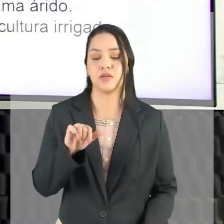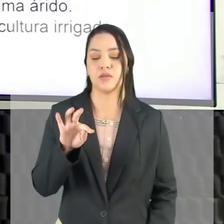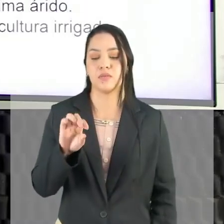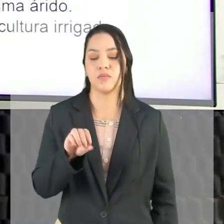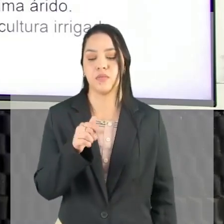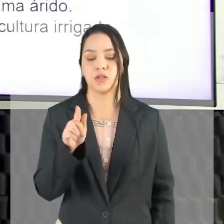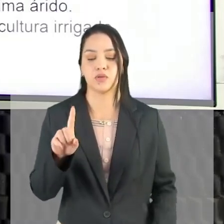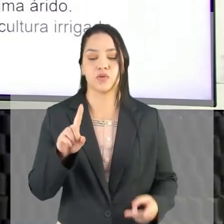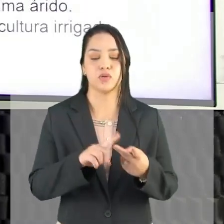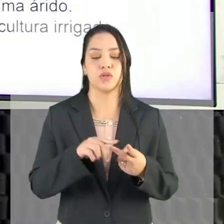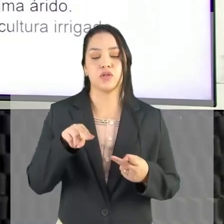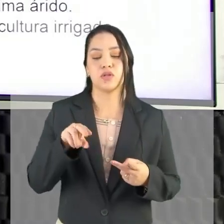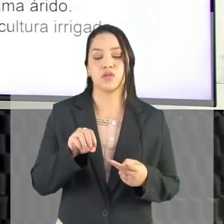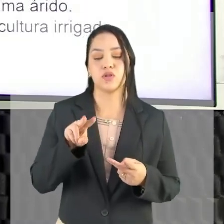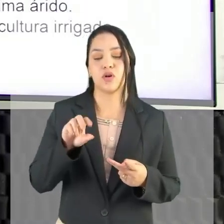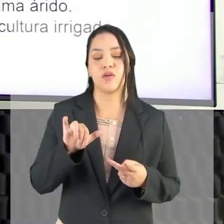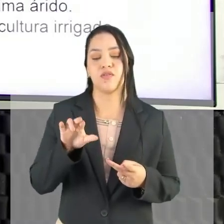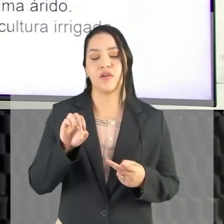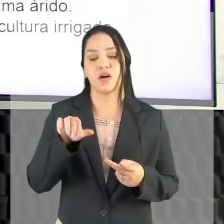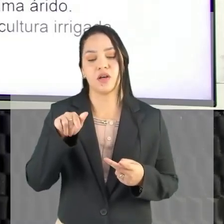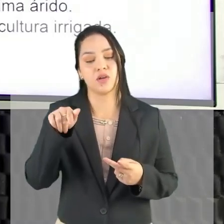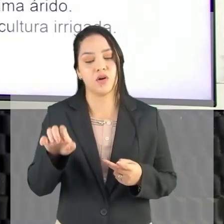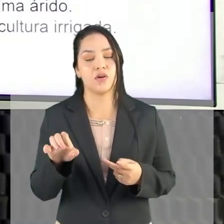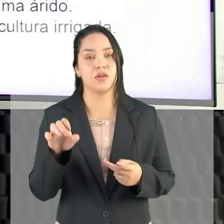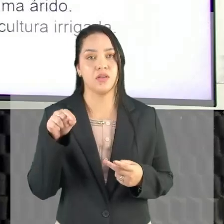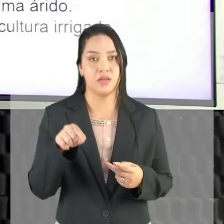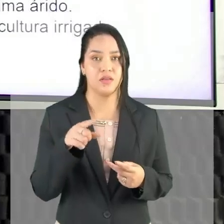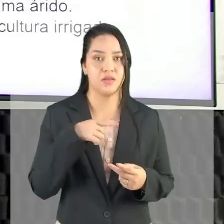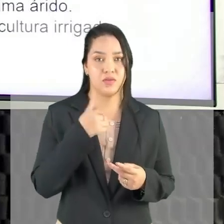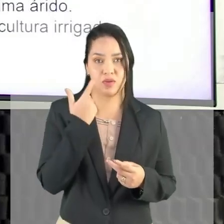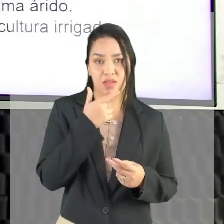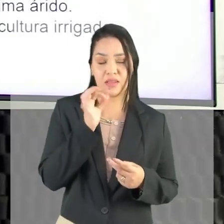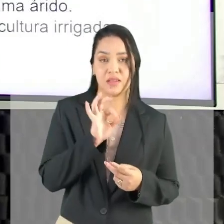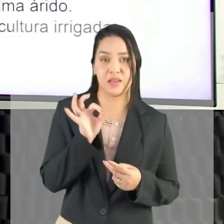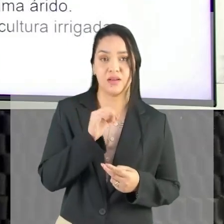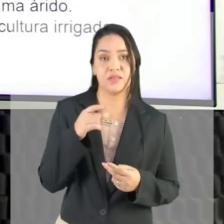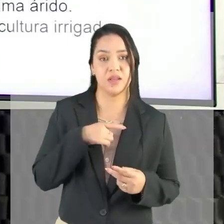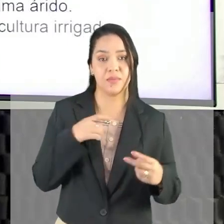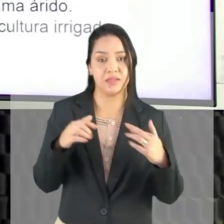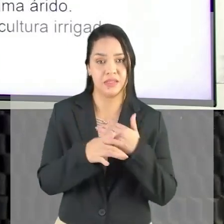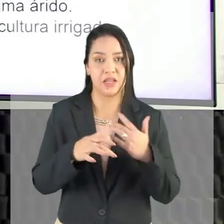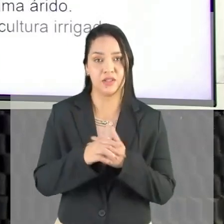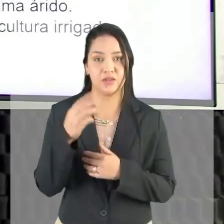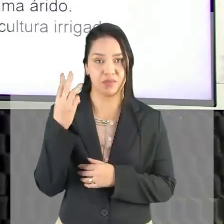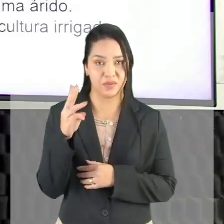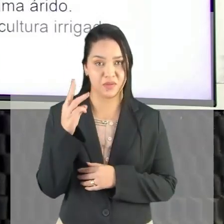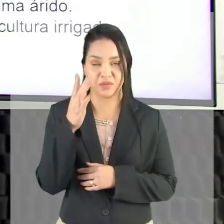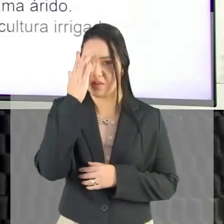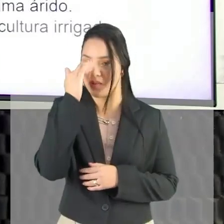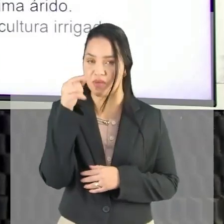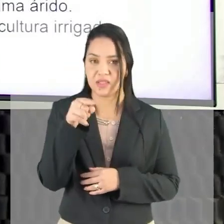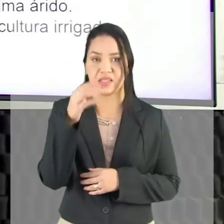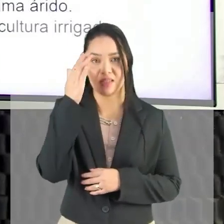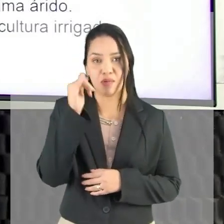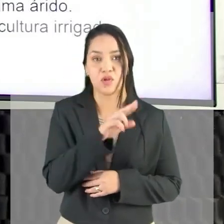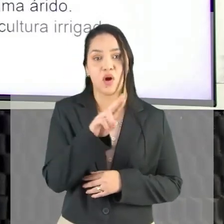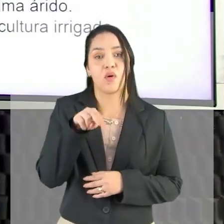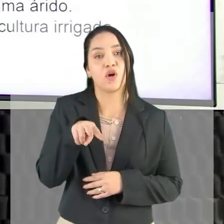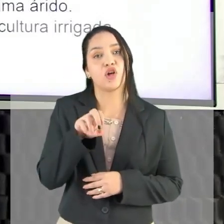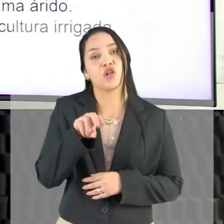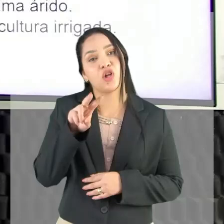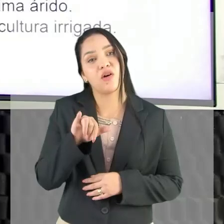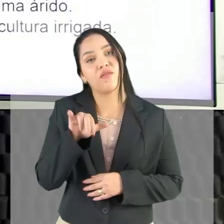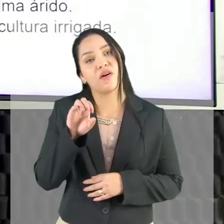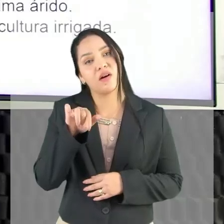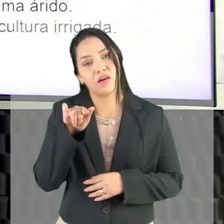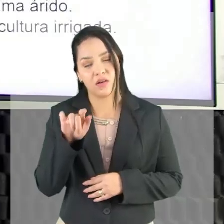a cidade de Nova York. Nova York, inclusive, não ri não, viu? A gente tem uma cidade no Maranhão, não sei se você sabe, chamada de Nova